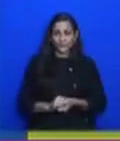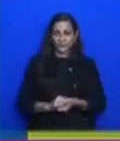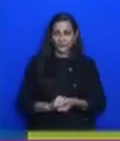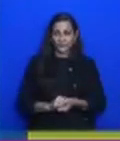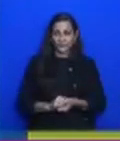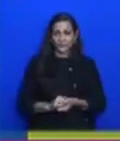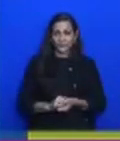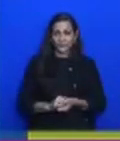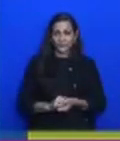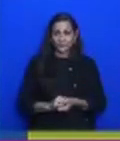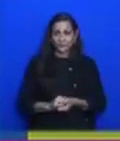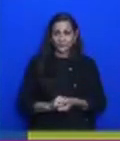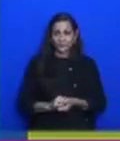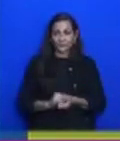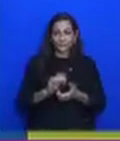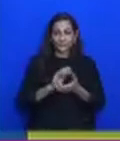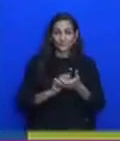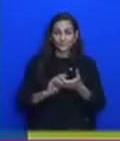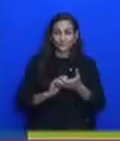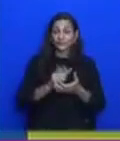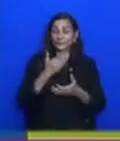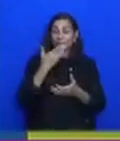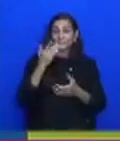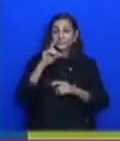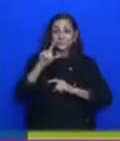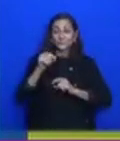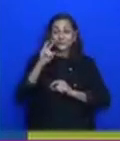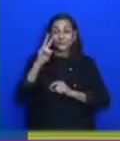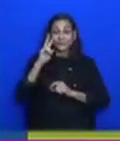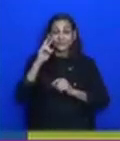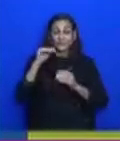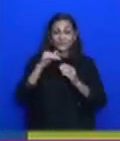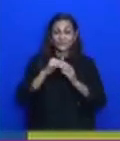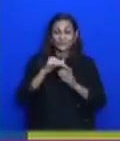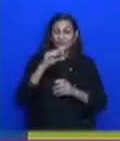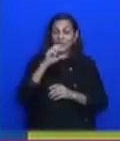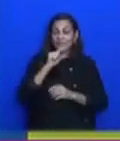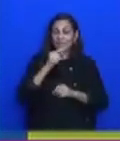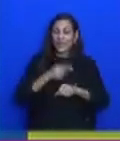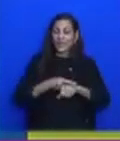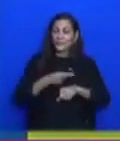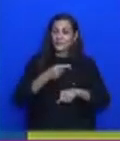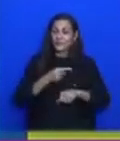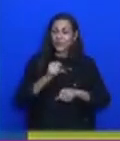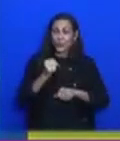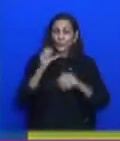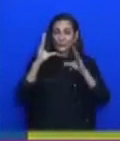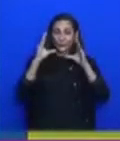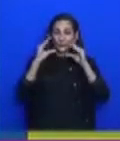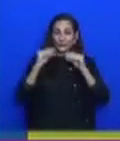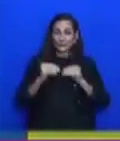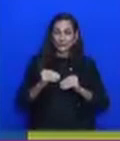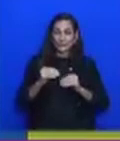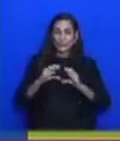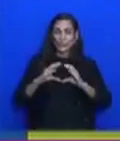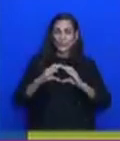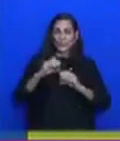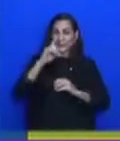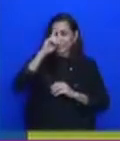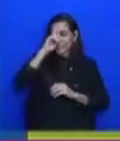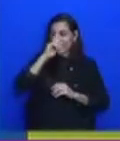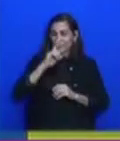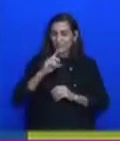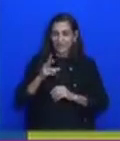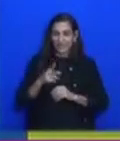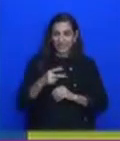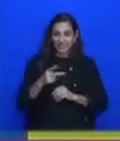18. Loto Fácil com sorteios de segunda a sábado, sempre a partir das 8 da noite. Bola amarela,